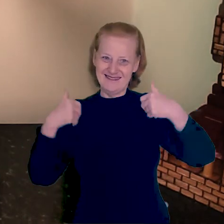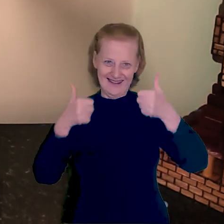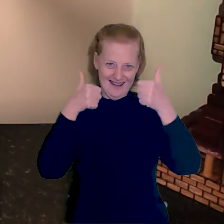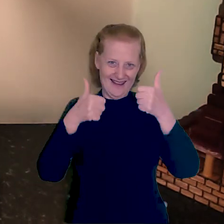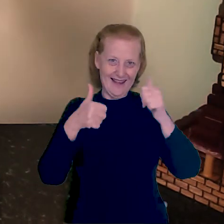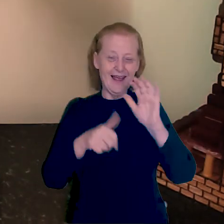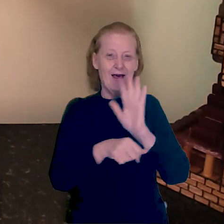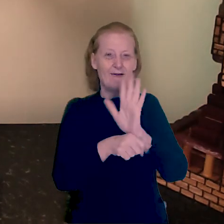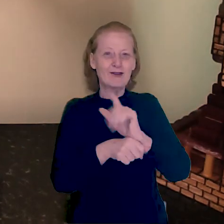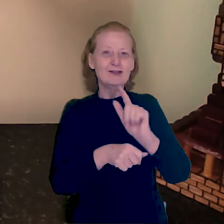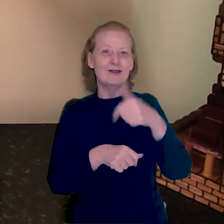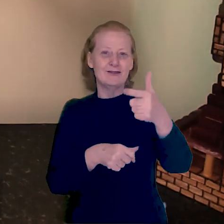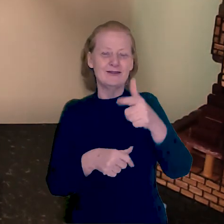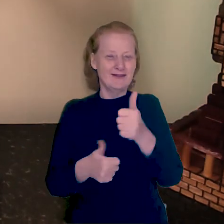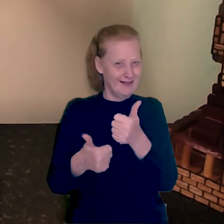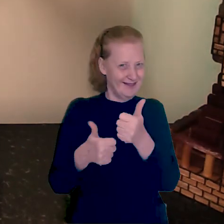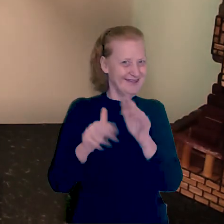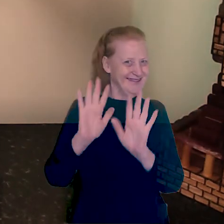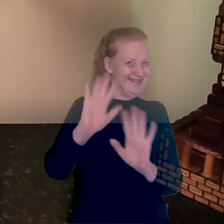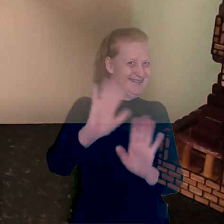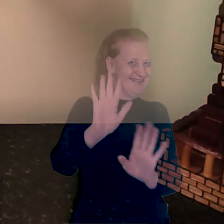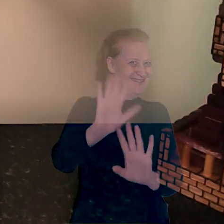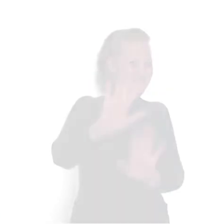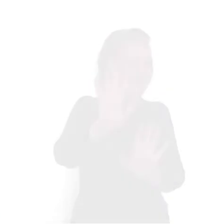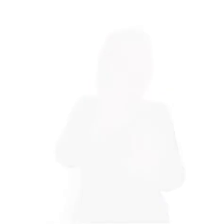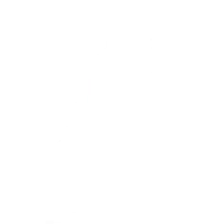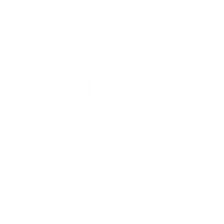para vocês, tá certo? Valeu, galera. Fui.